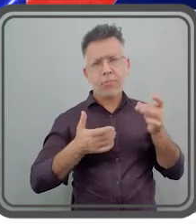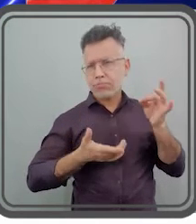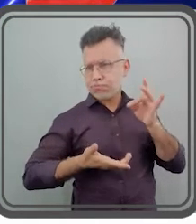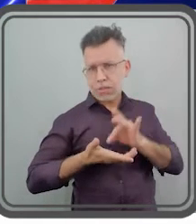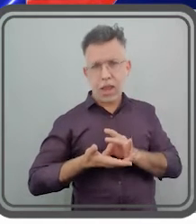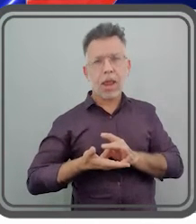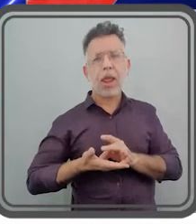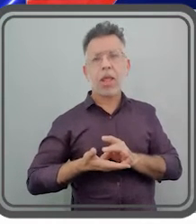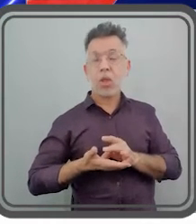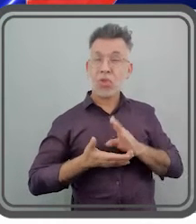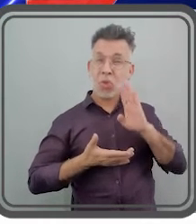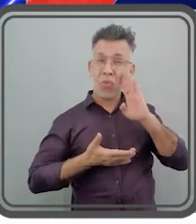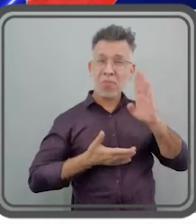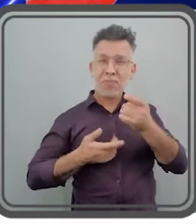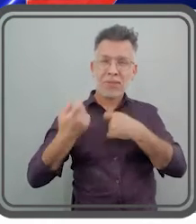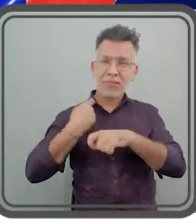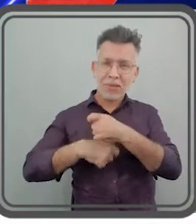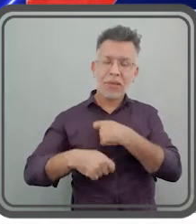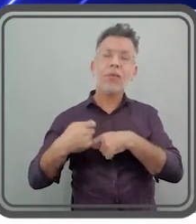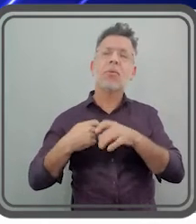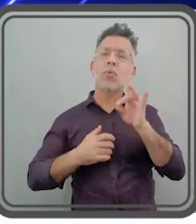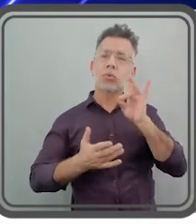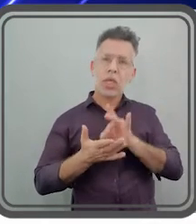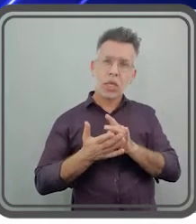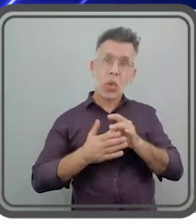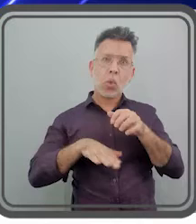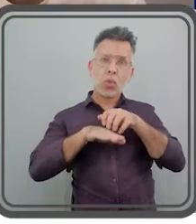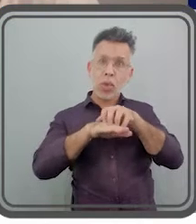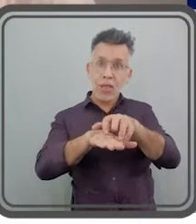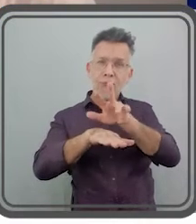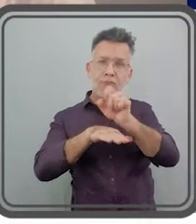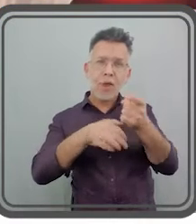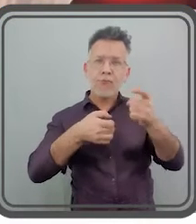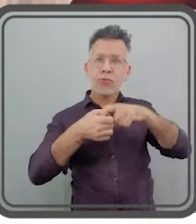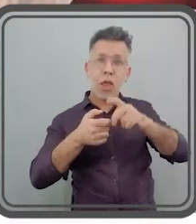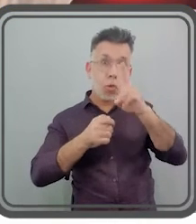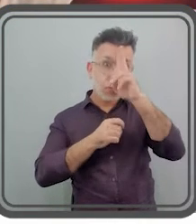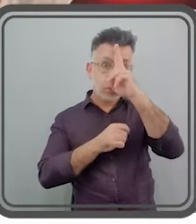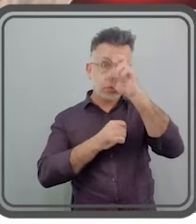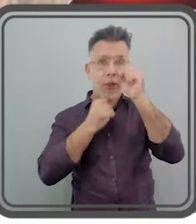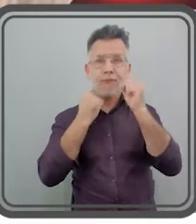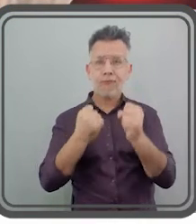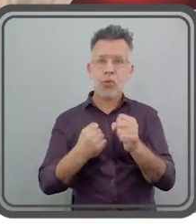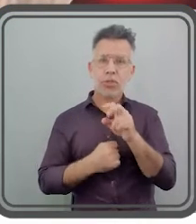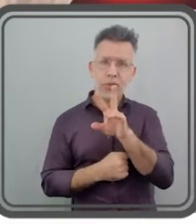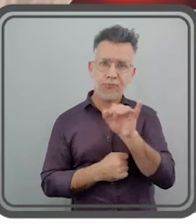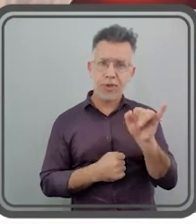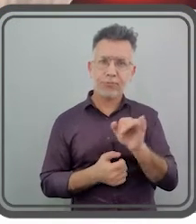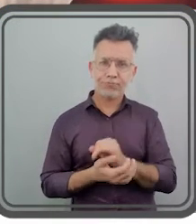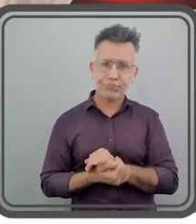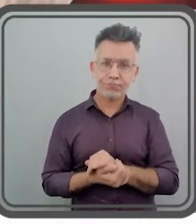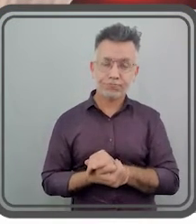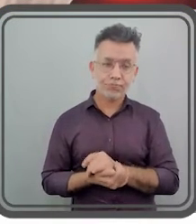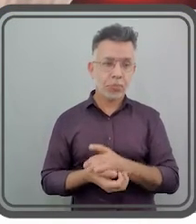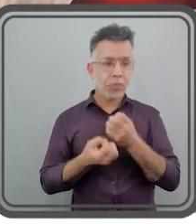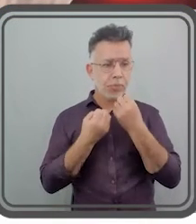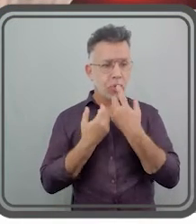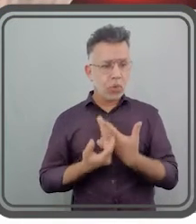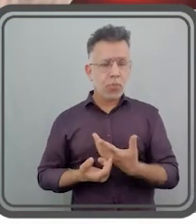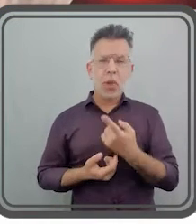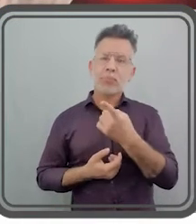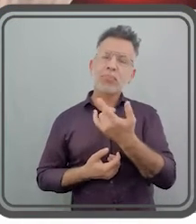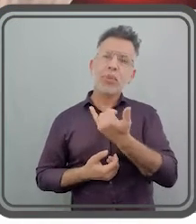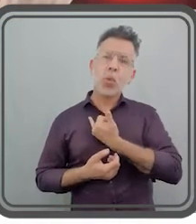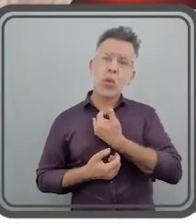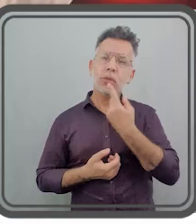efetiva e ele principais mercados Com certeza o turismo vai voltar com bastante força é muito bom e que